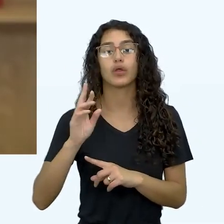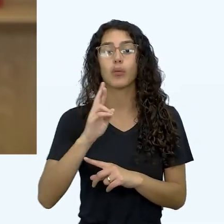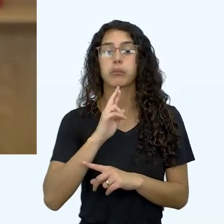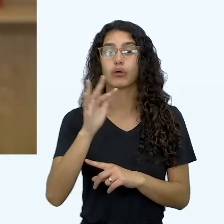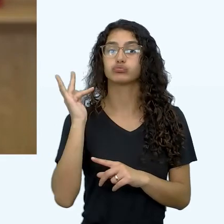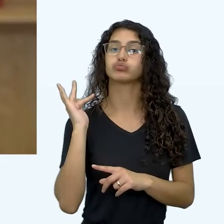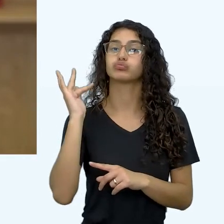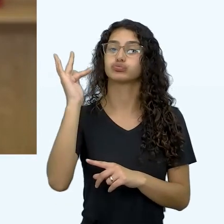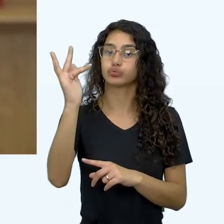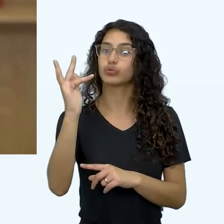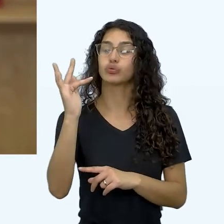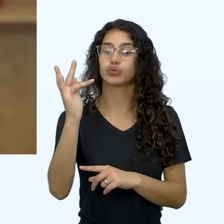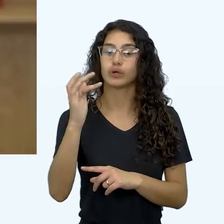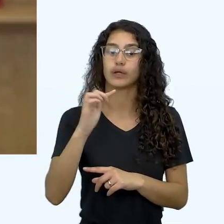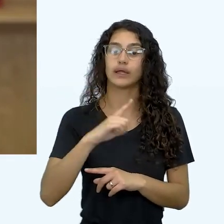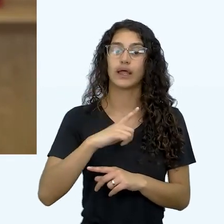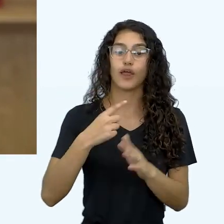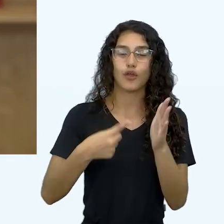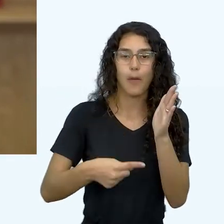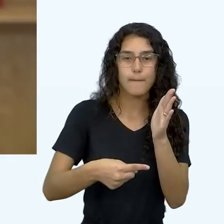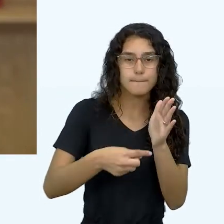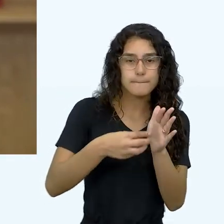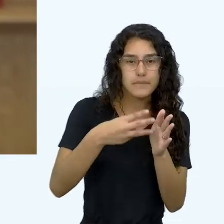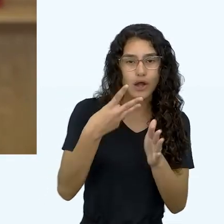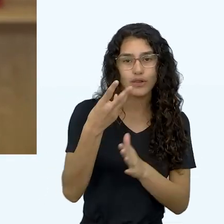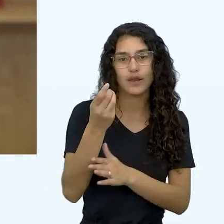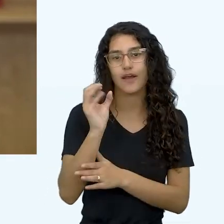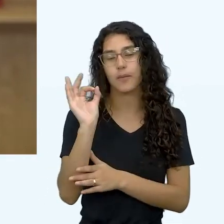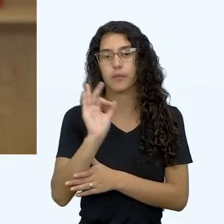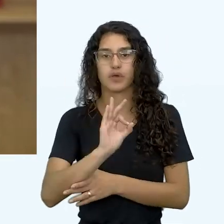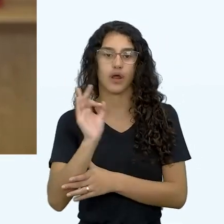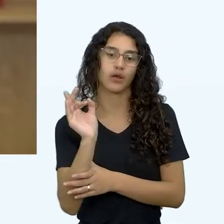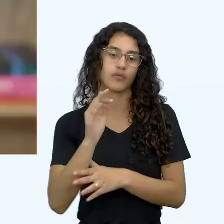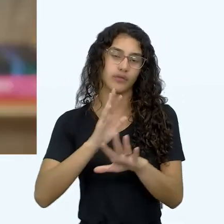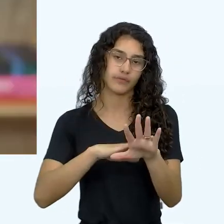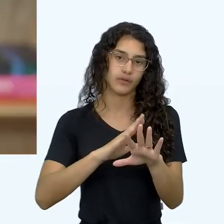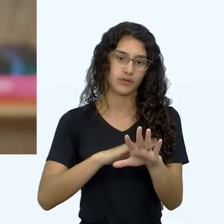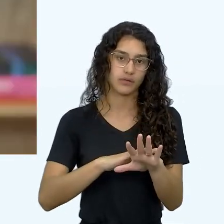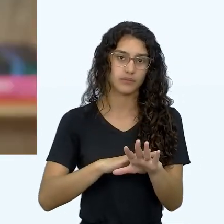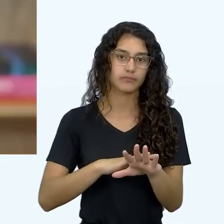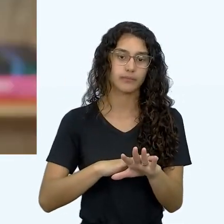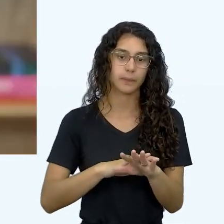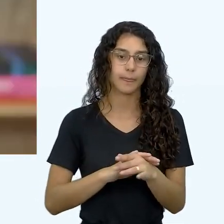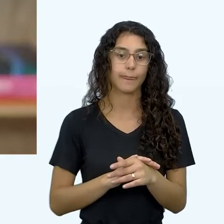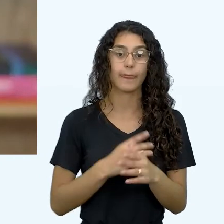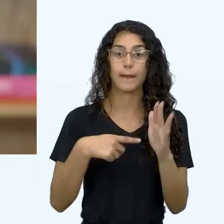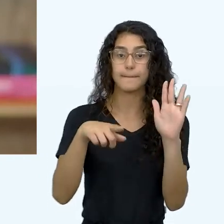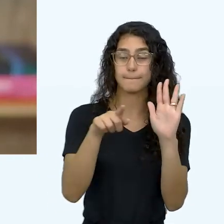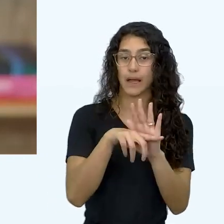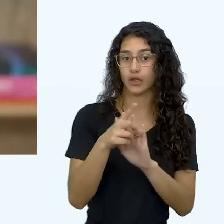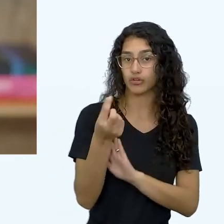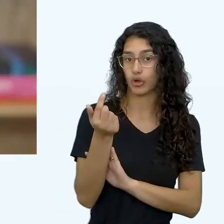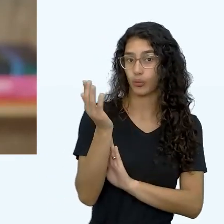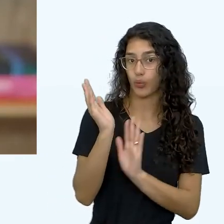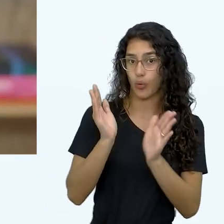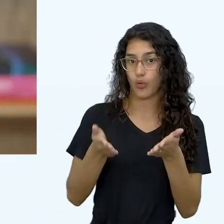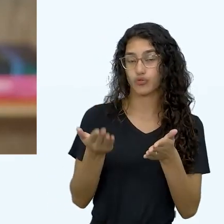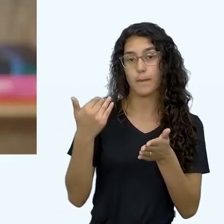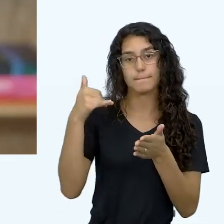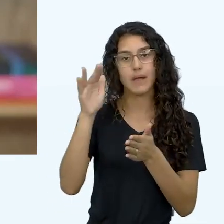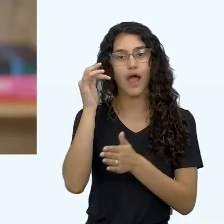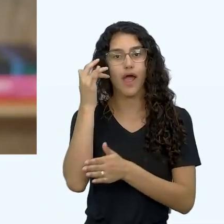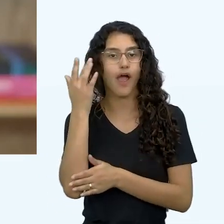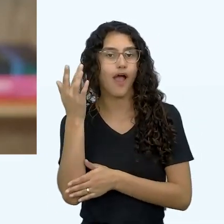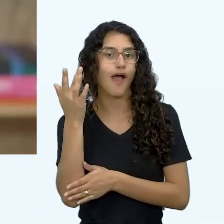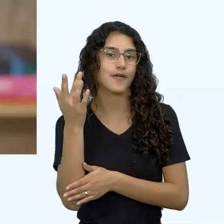no futuro vem dos primeiros 30% de aportes que você faz. Então, menos dinheiro hoje, mais dinheiro amanhã.